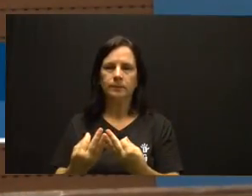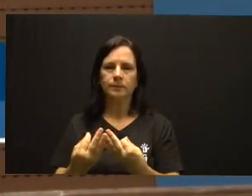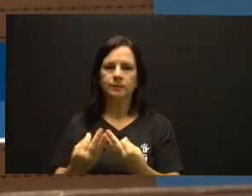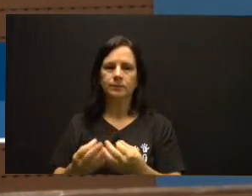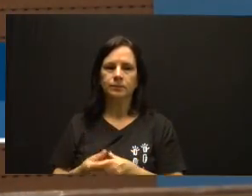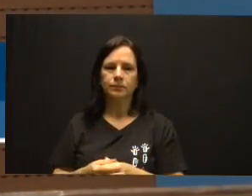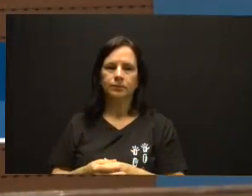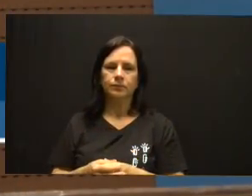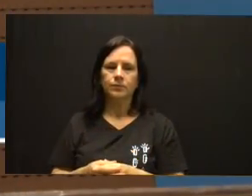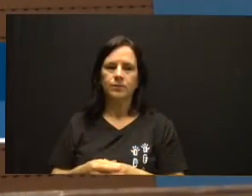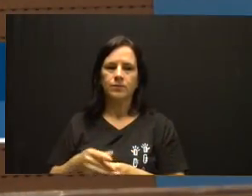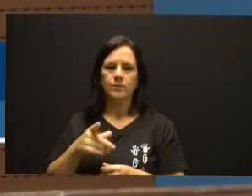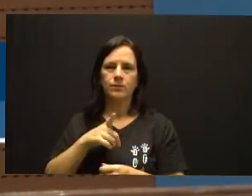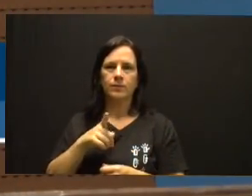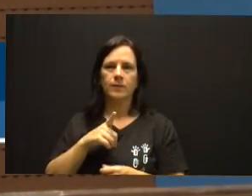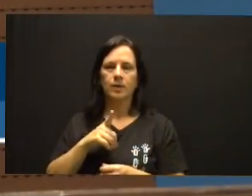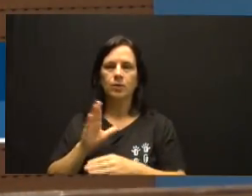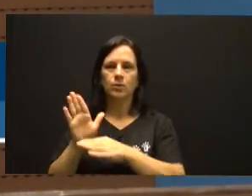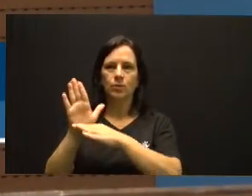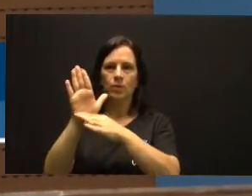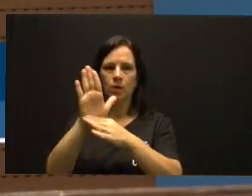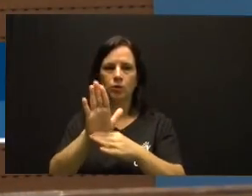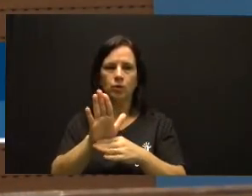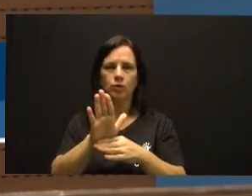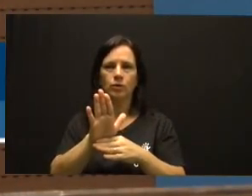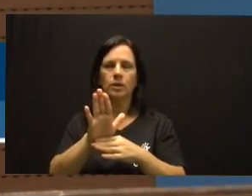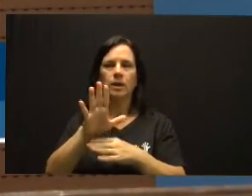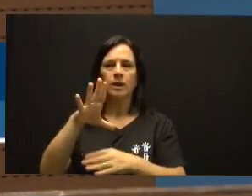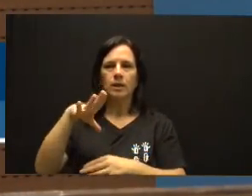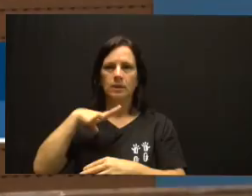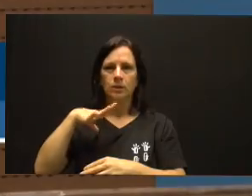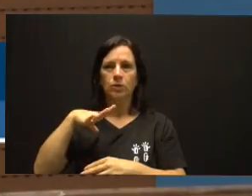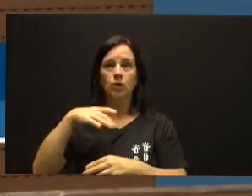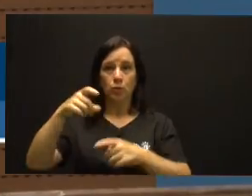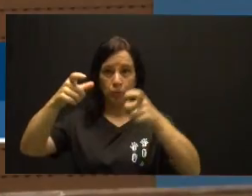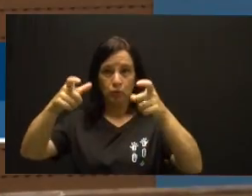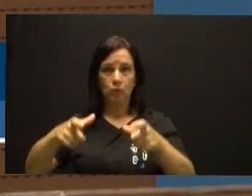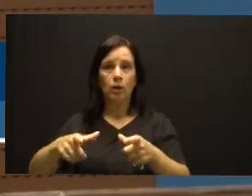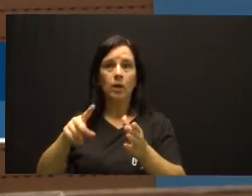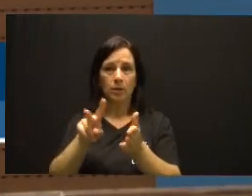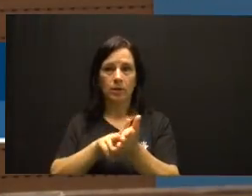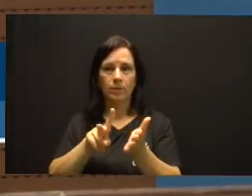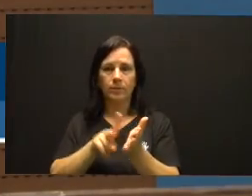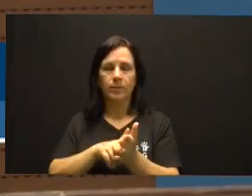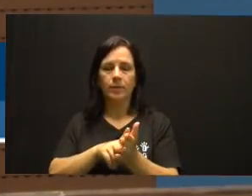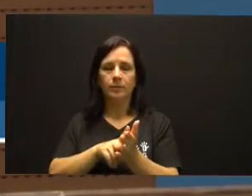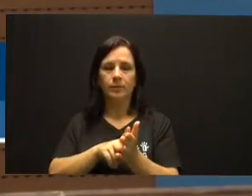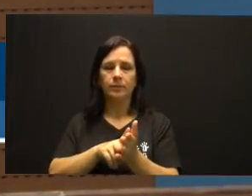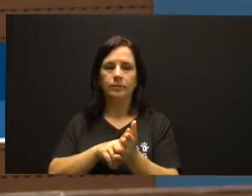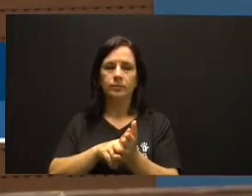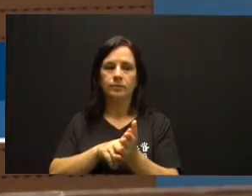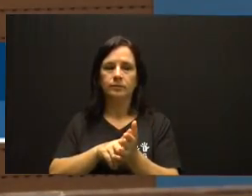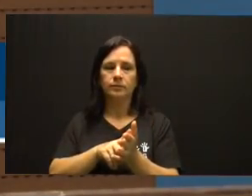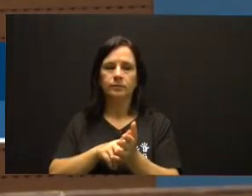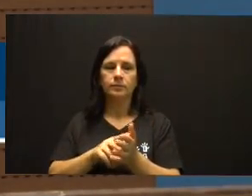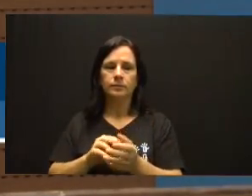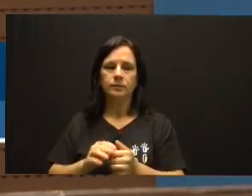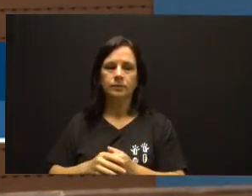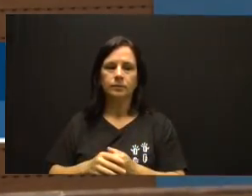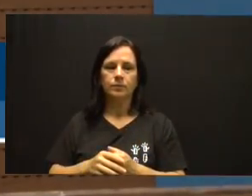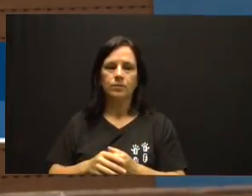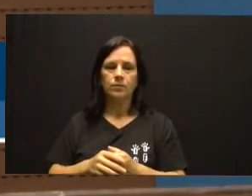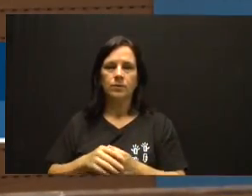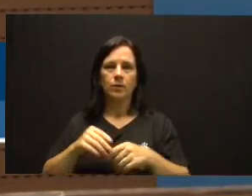de especificidade de atendimento e necessidade do local adequado e próprio, que o